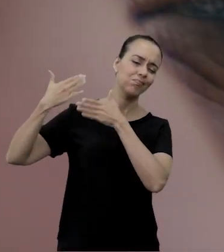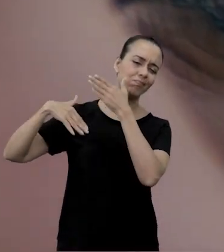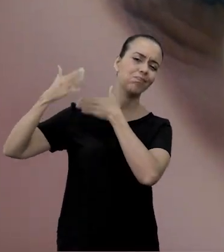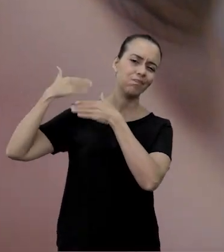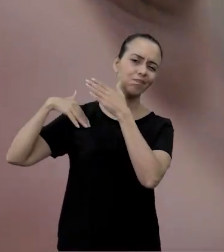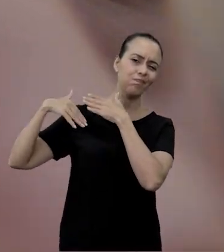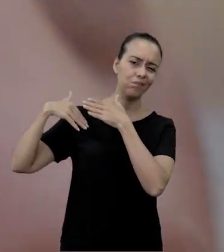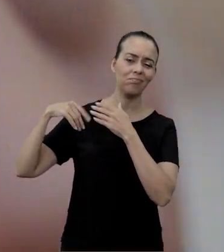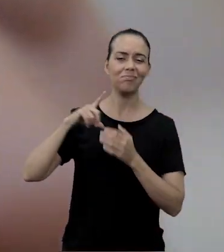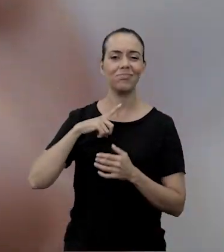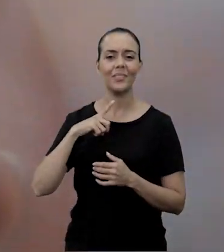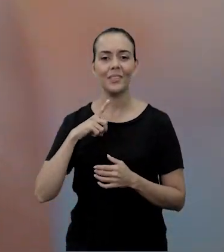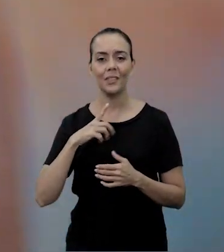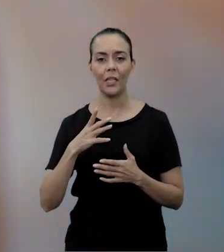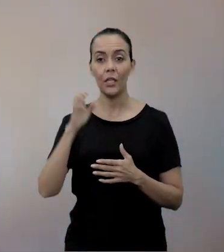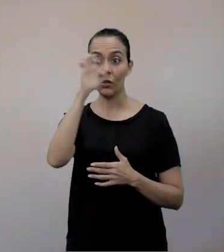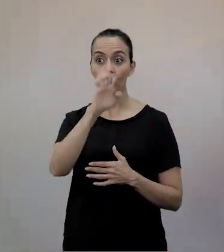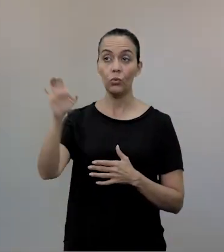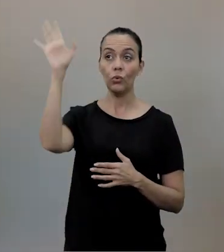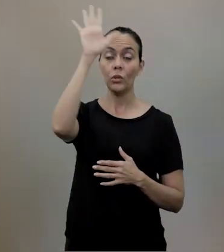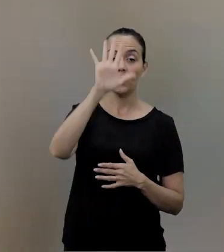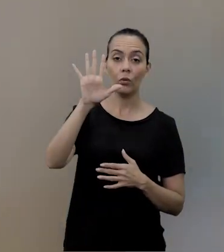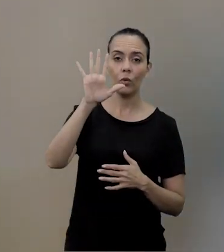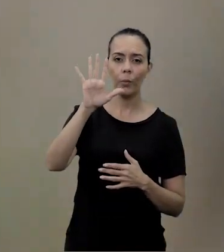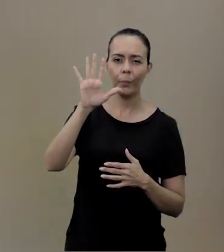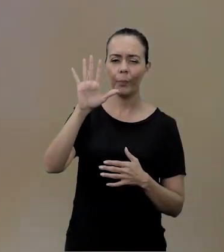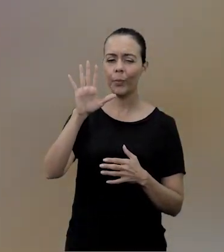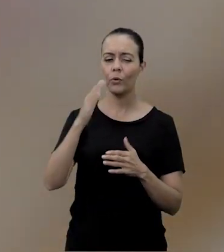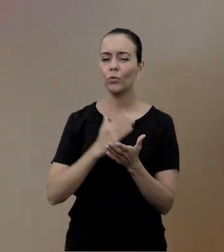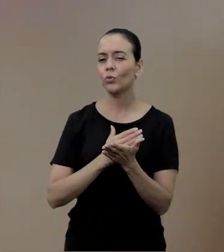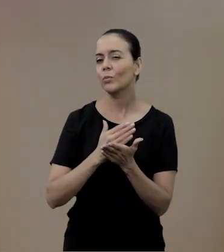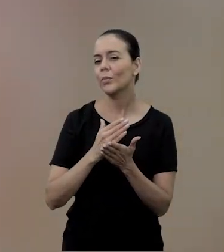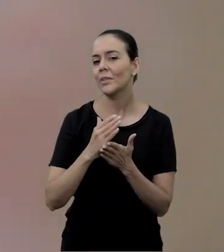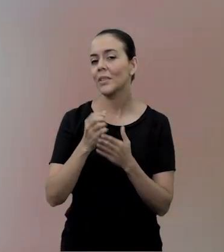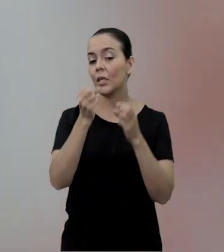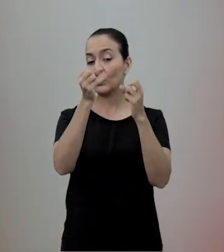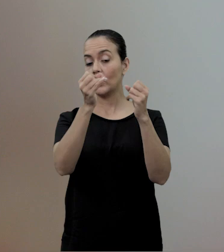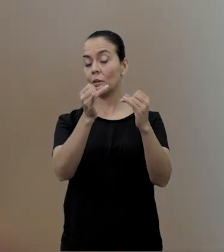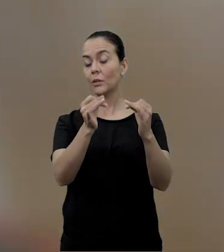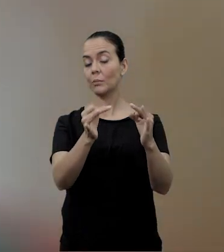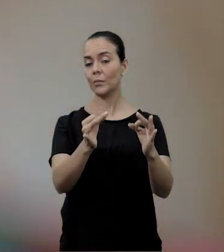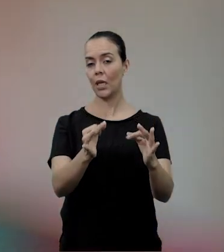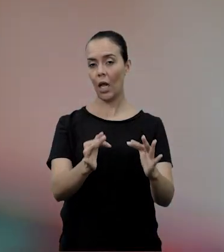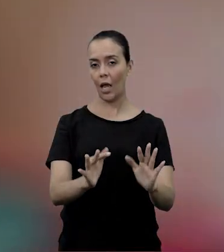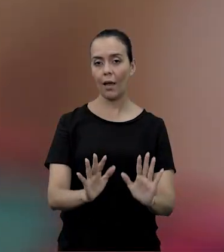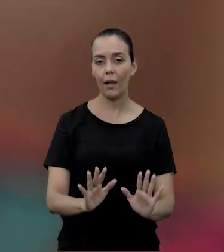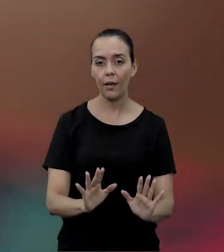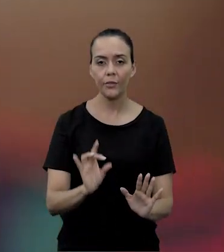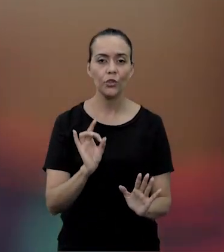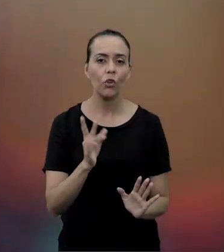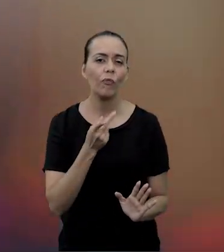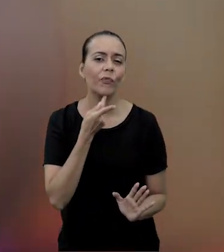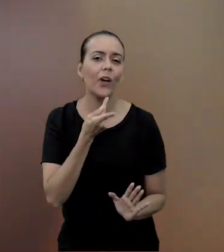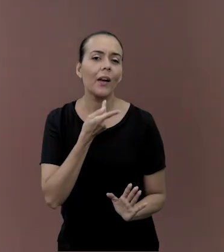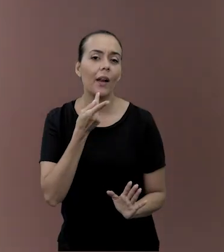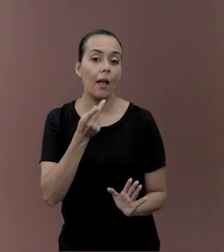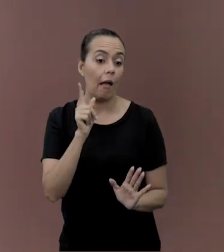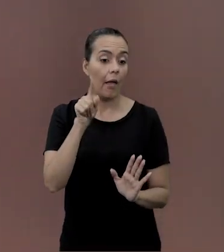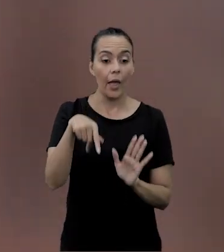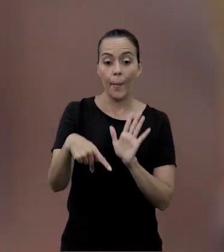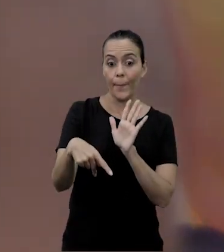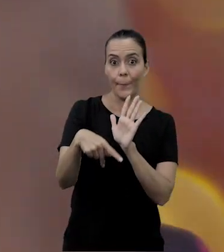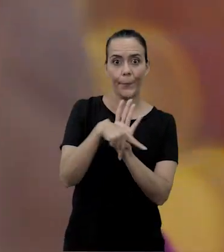foi uma forma que os europeus encontraram de justificar, com base numa espécie de